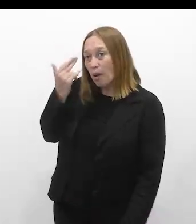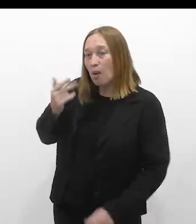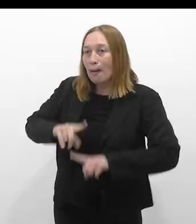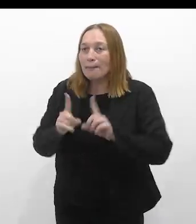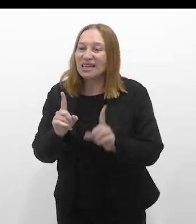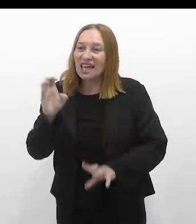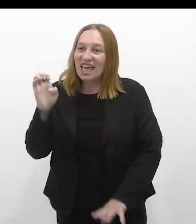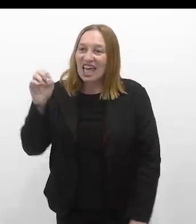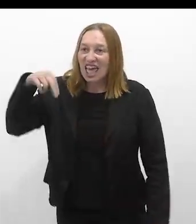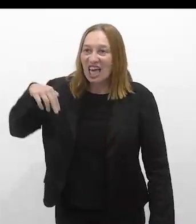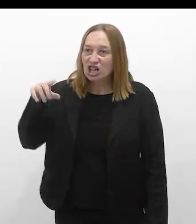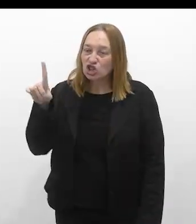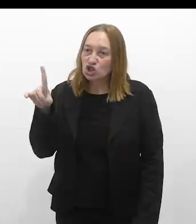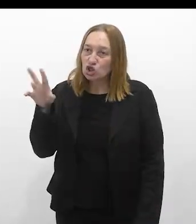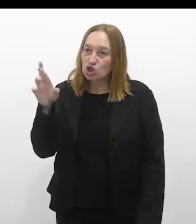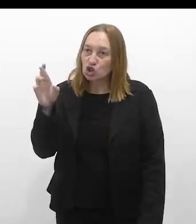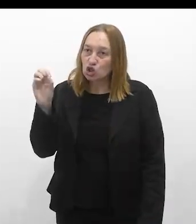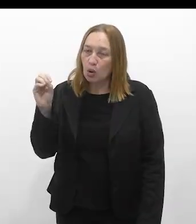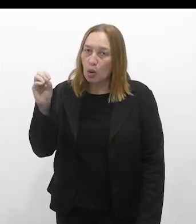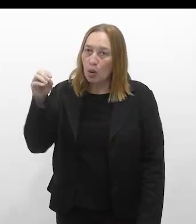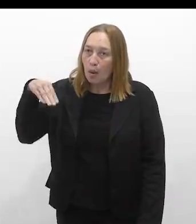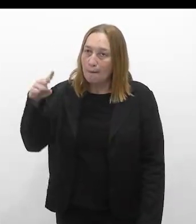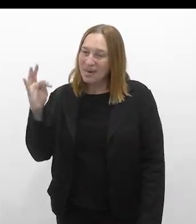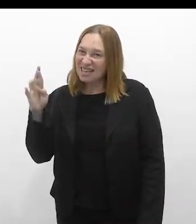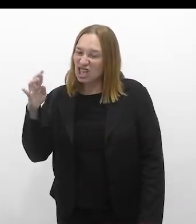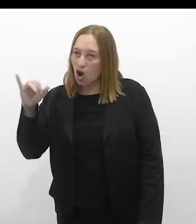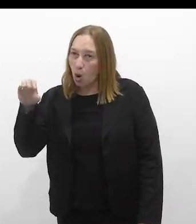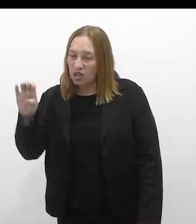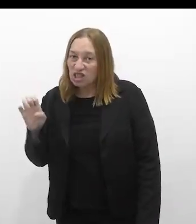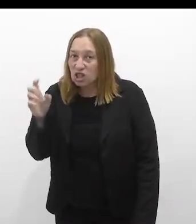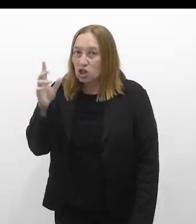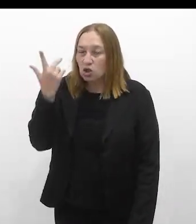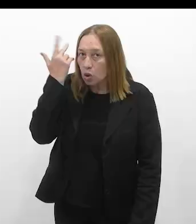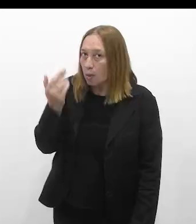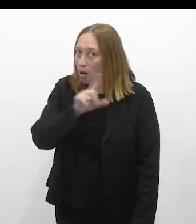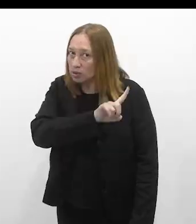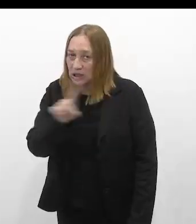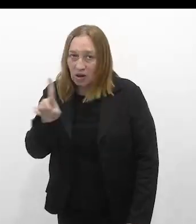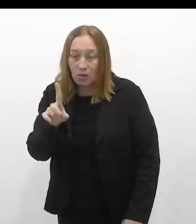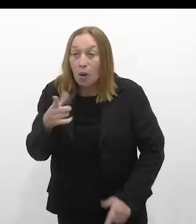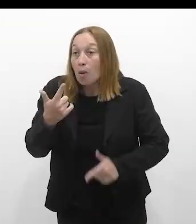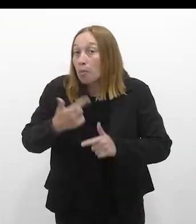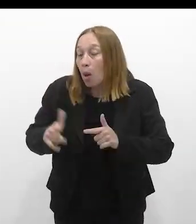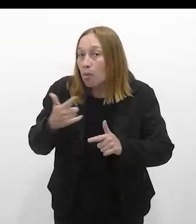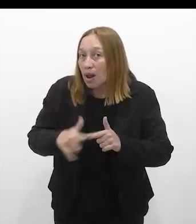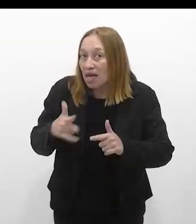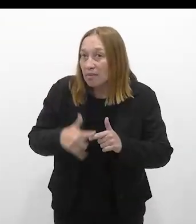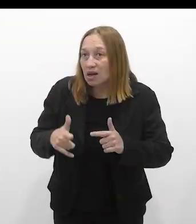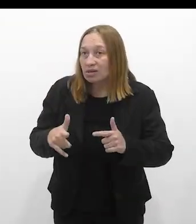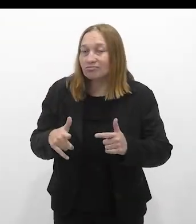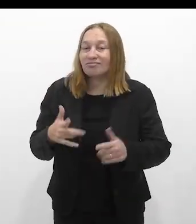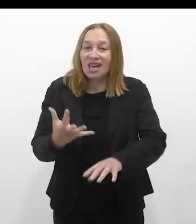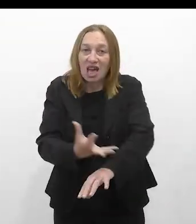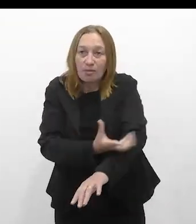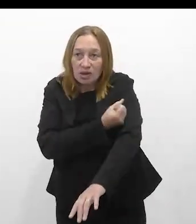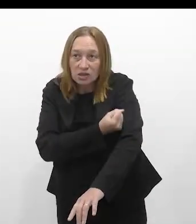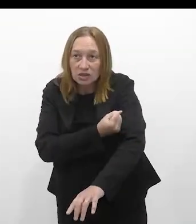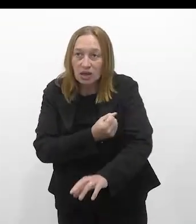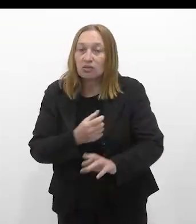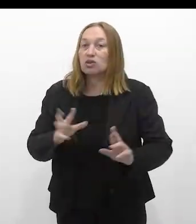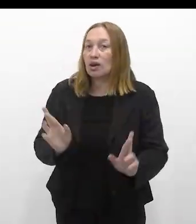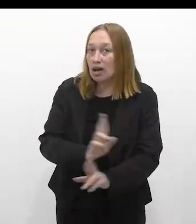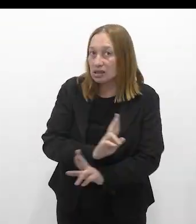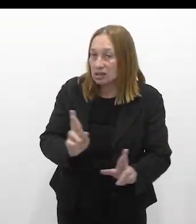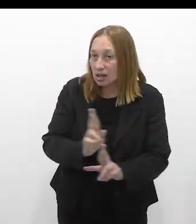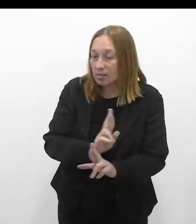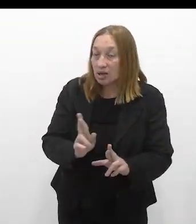Mas endometriose não é normal. Ela impacta o corpo, a saúde emocional, a vida profissional e os